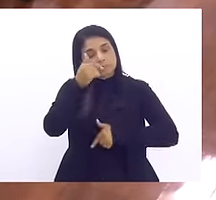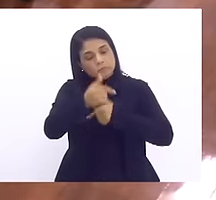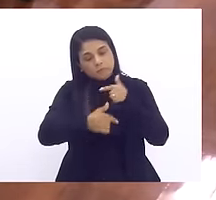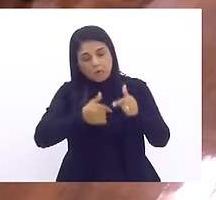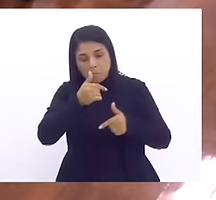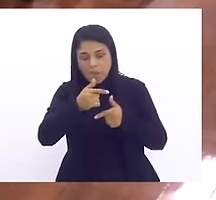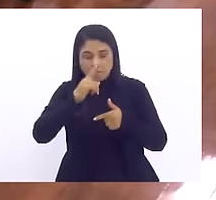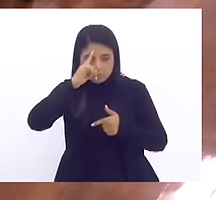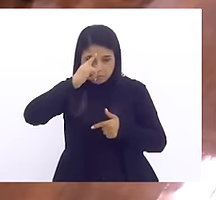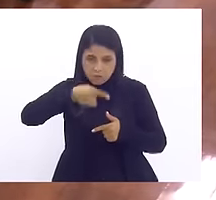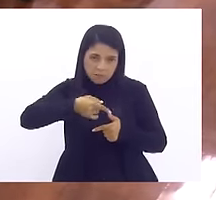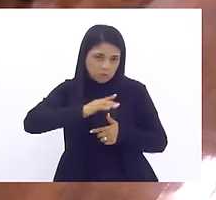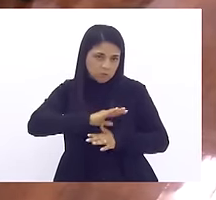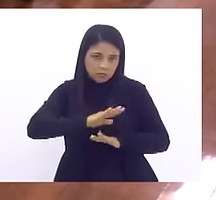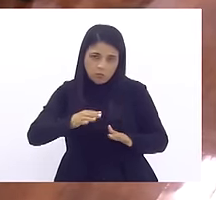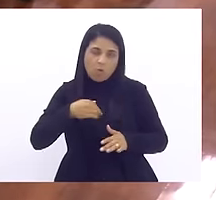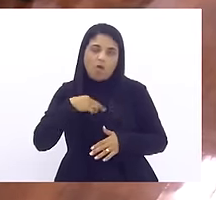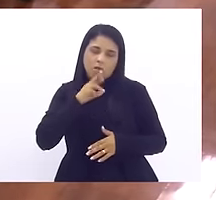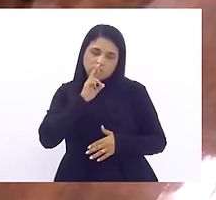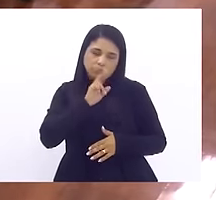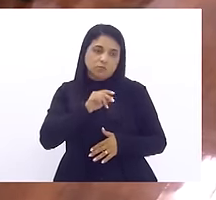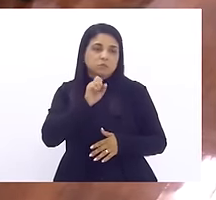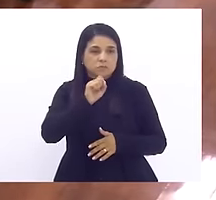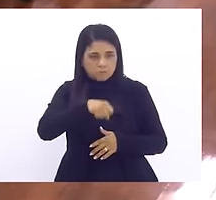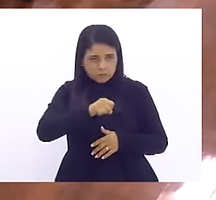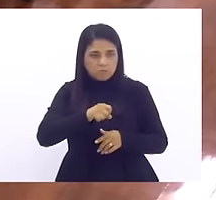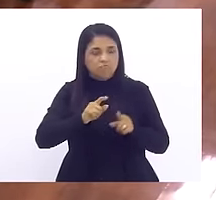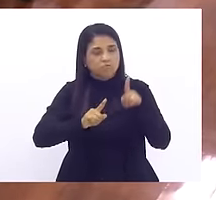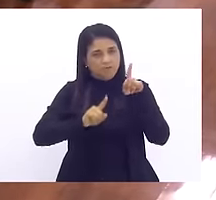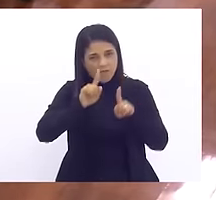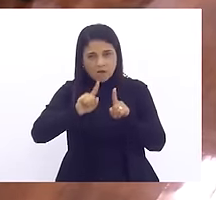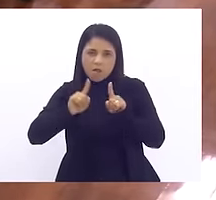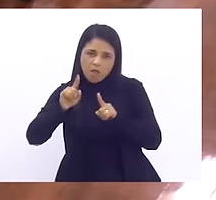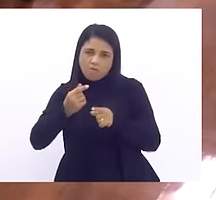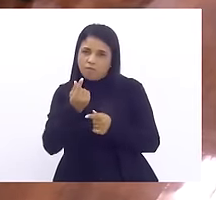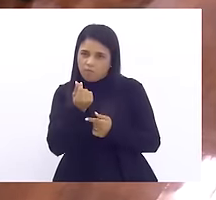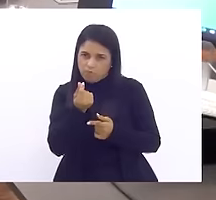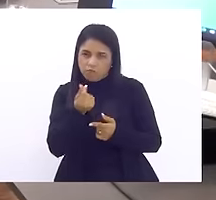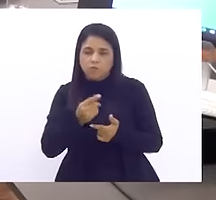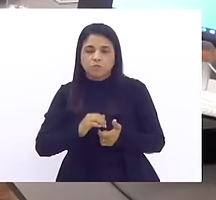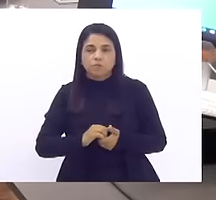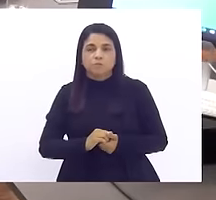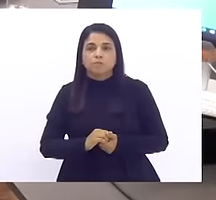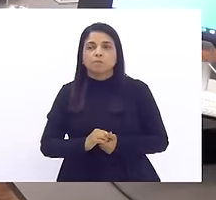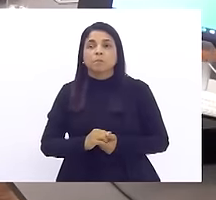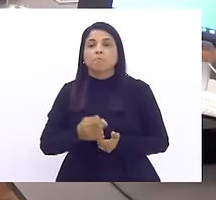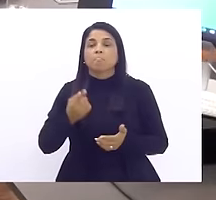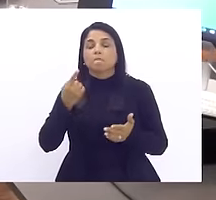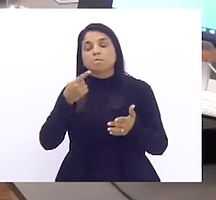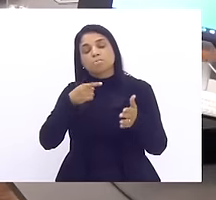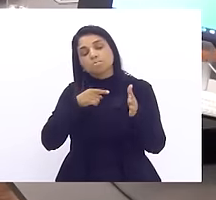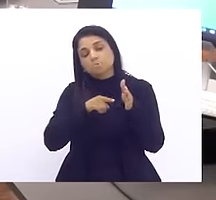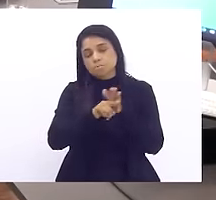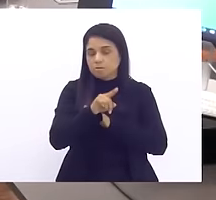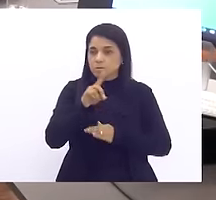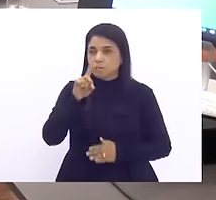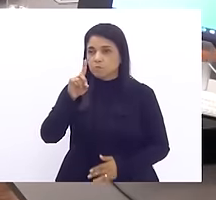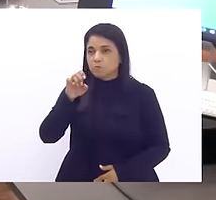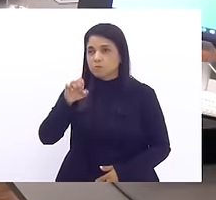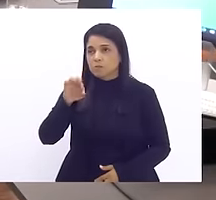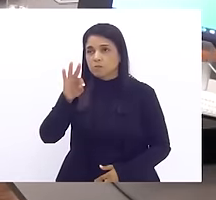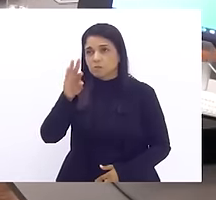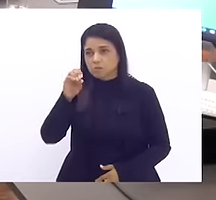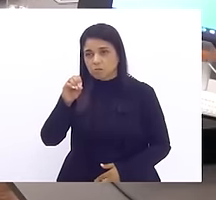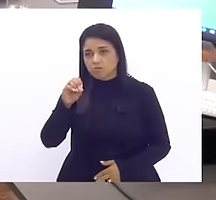deixar mas existe sim Respondendo a sua pergunta existe a variável Sim posso fazer uma outra pergunta por dentro que é importante assim infelizmente a gente demanda há